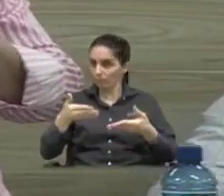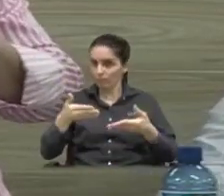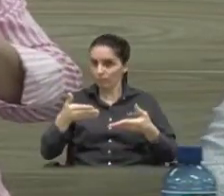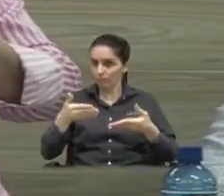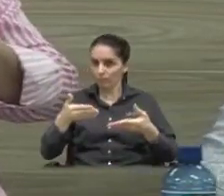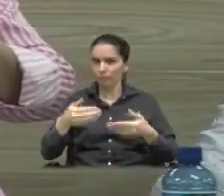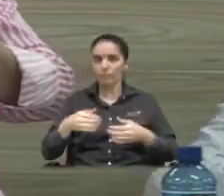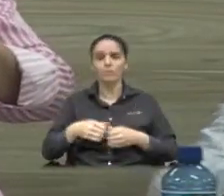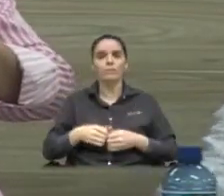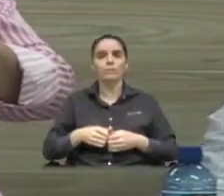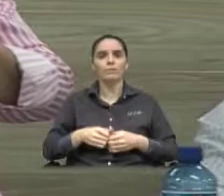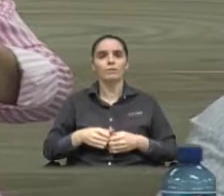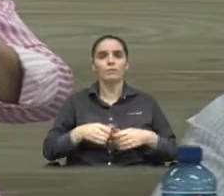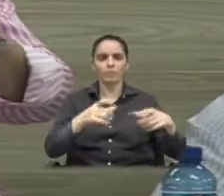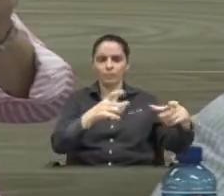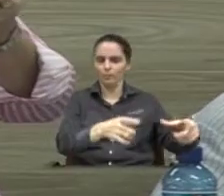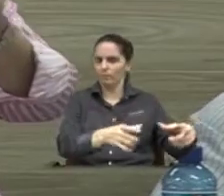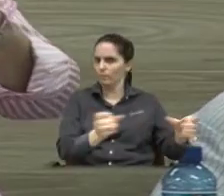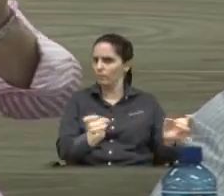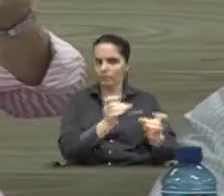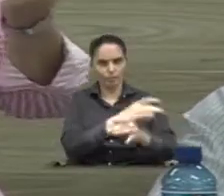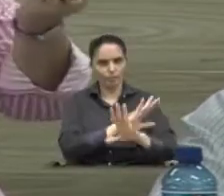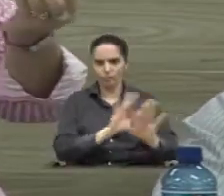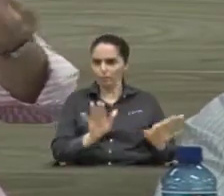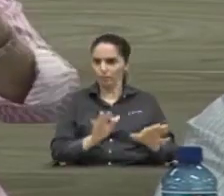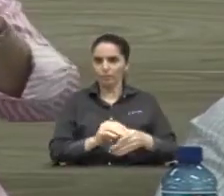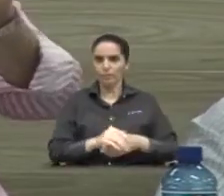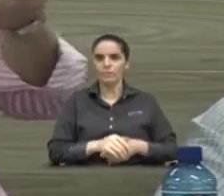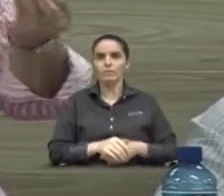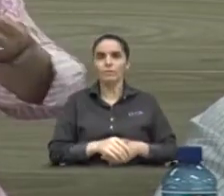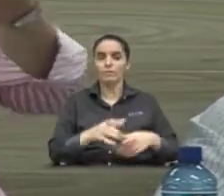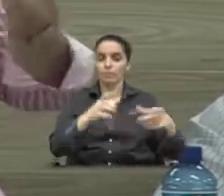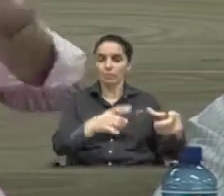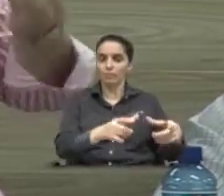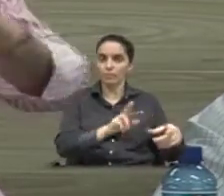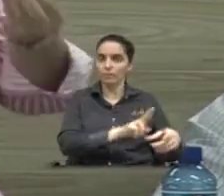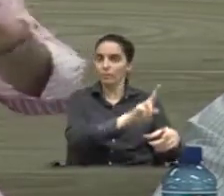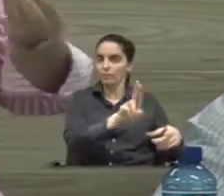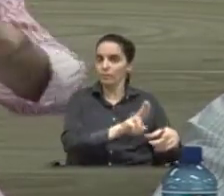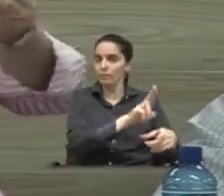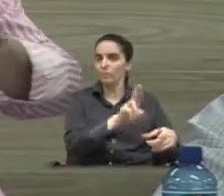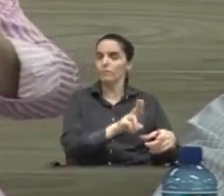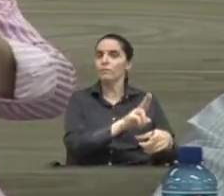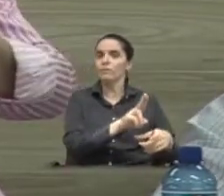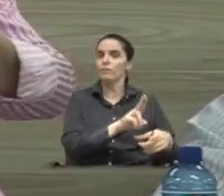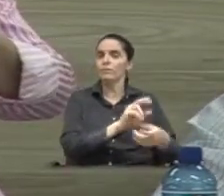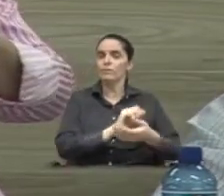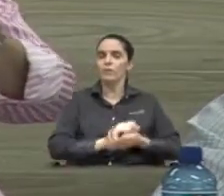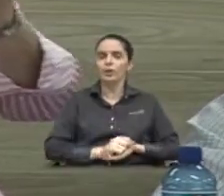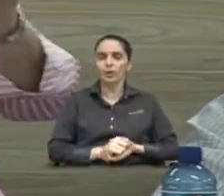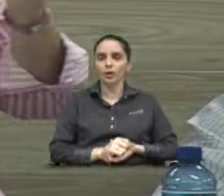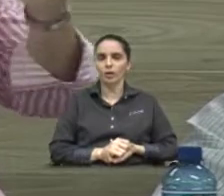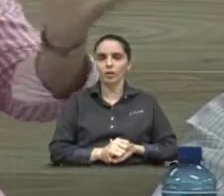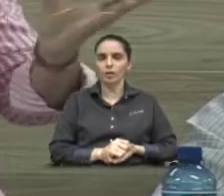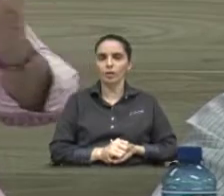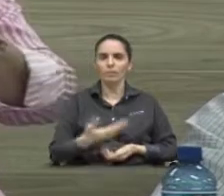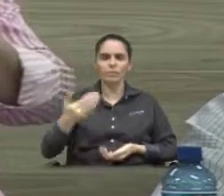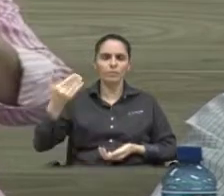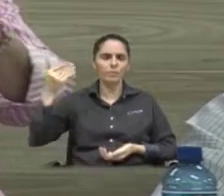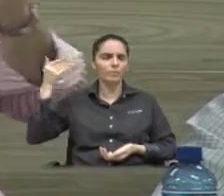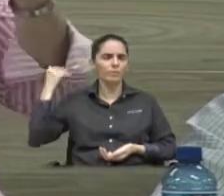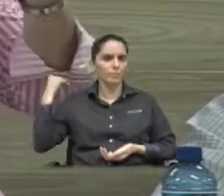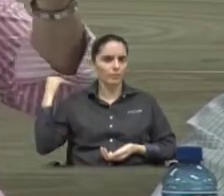menos nesse local. Né? O local ele está sendo usado, ele se veio sendo usado todo esse tempo, né? Já tem